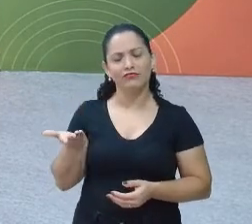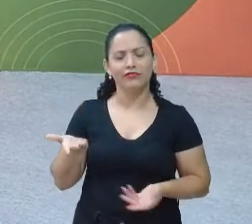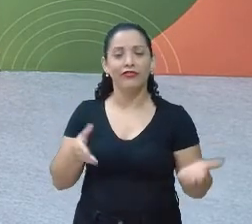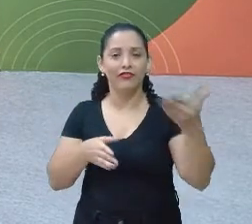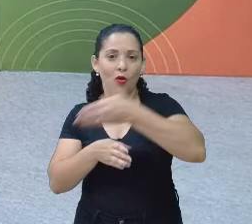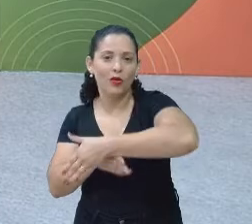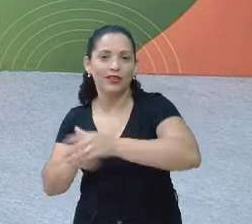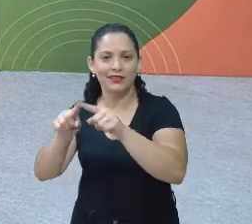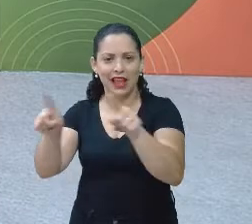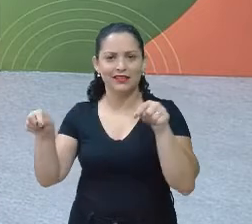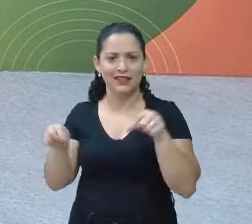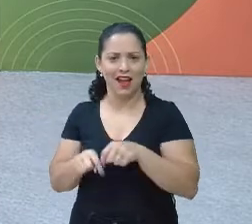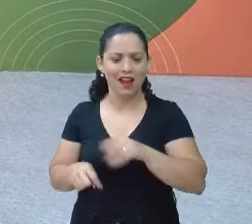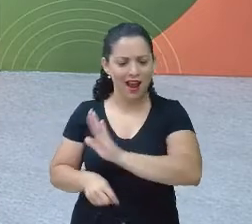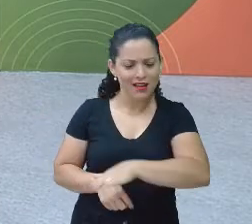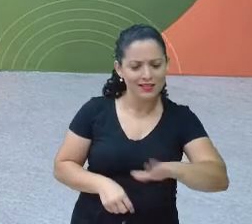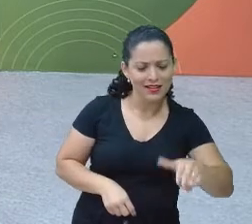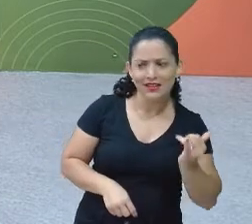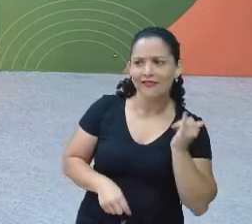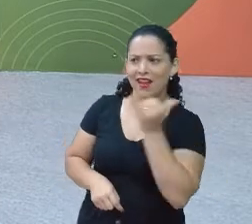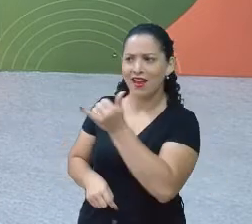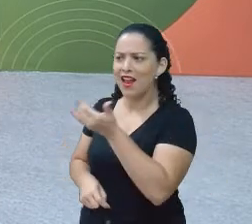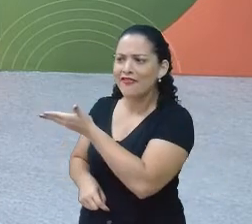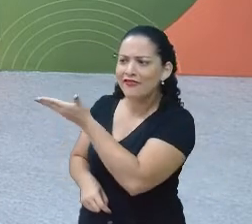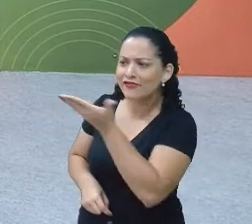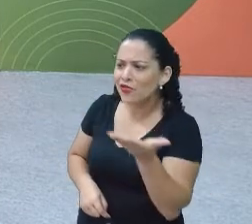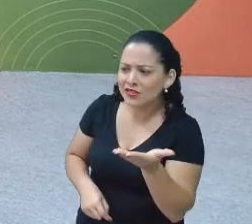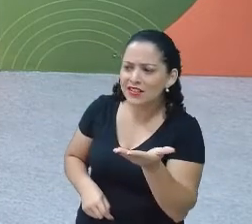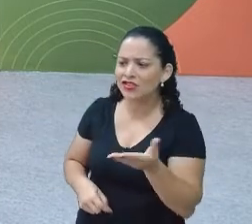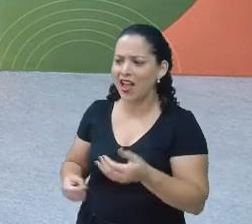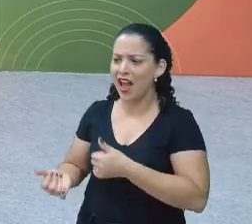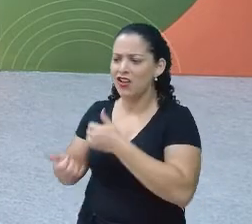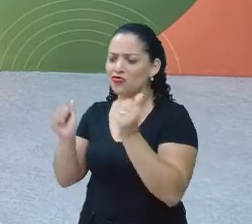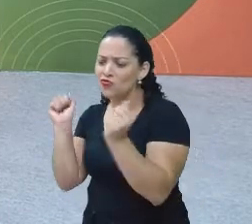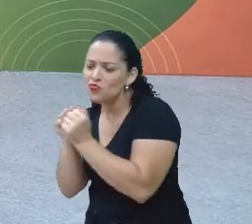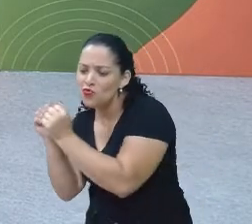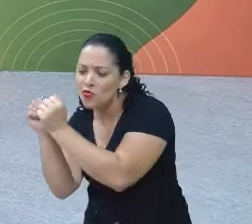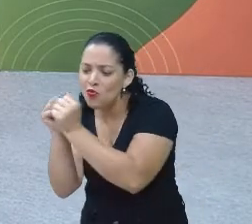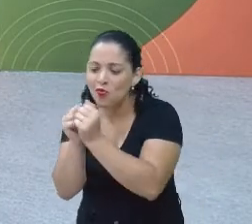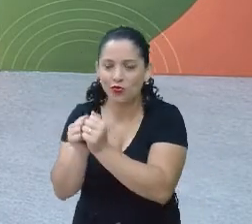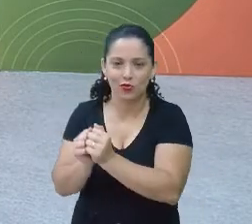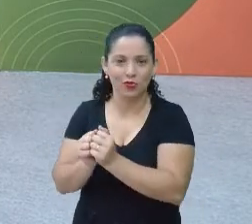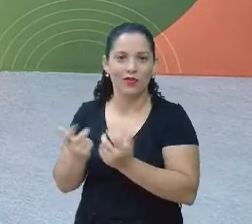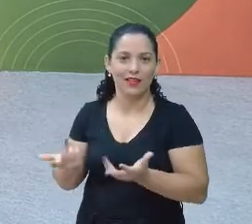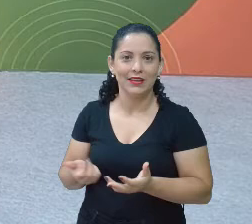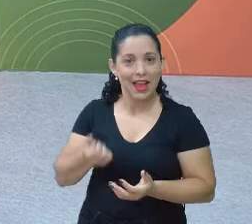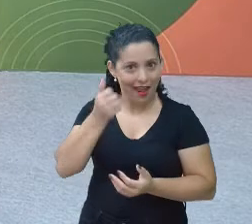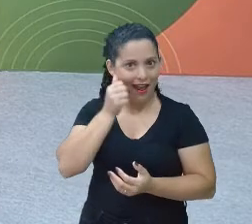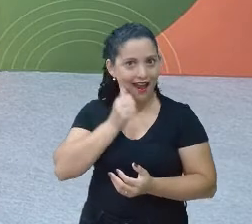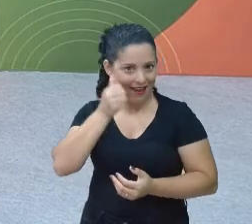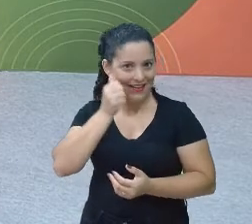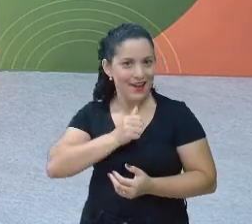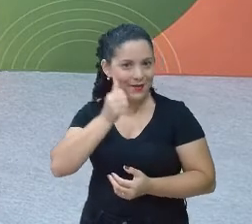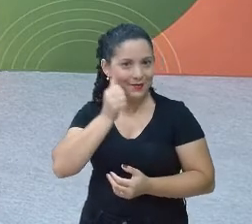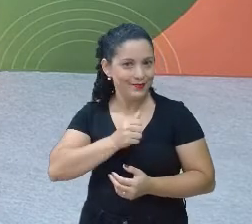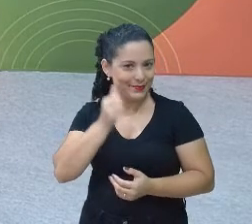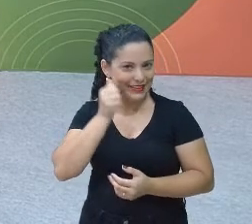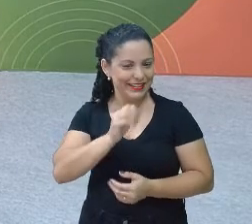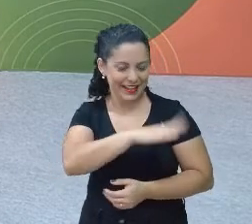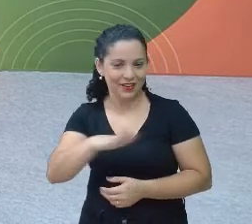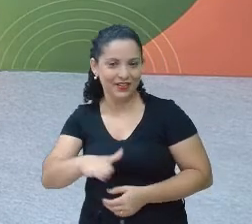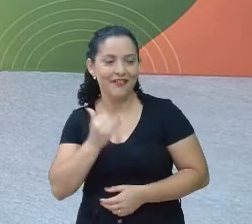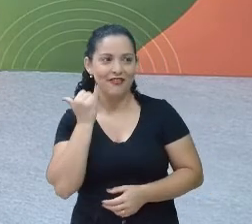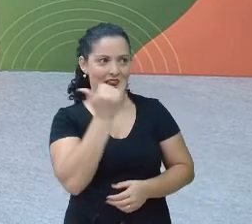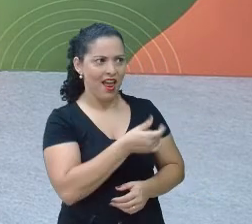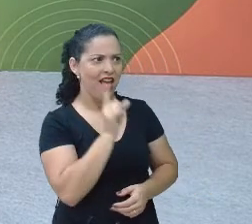criança falou assim, por que vocês não estão agarradinhos? Separa aí a banca um pouquinho. Aí a menina fez assim, ela é minha BFF, professor.